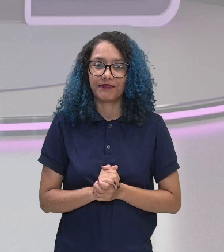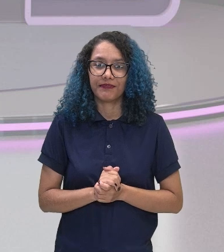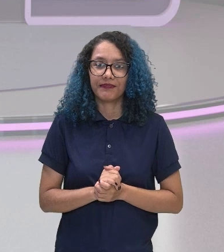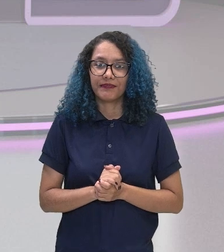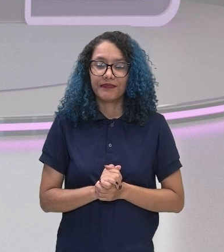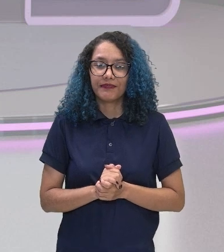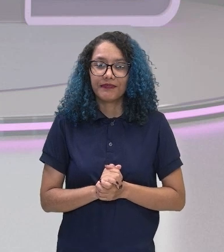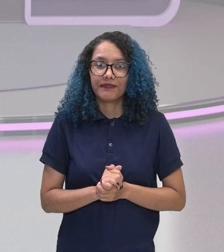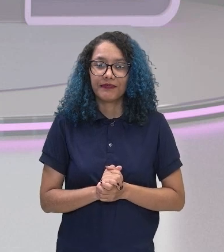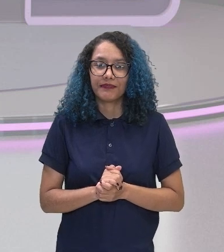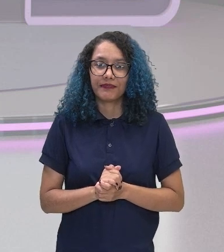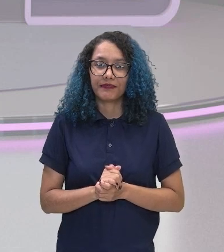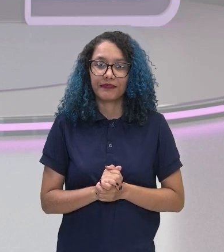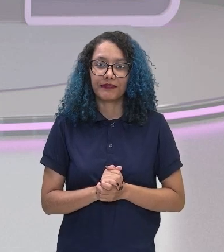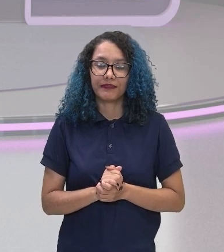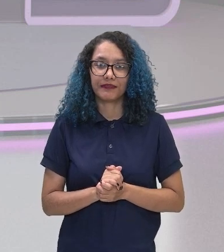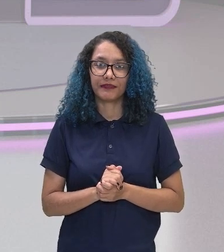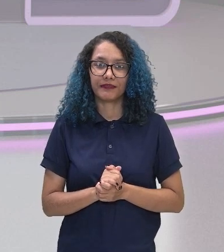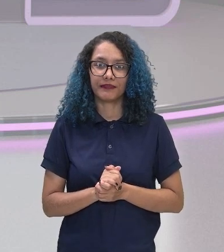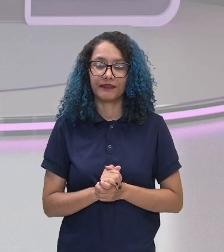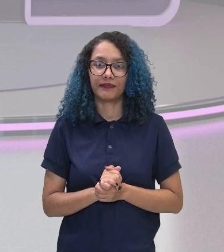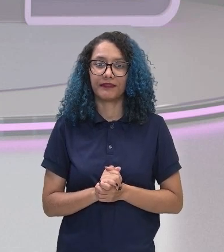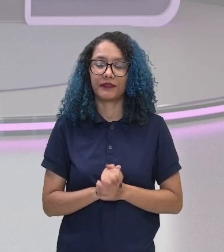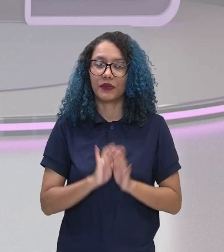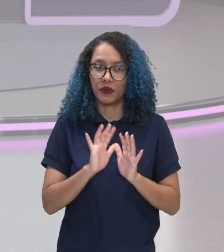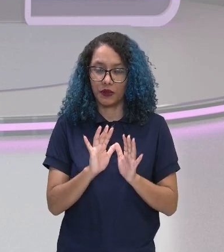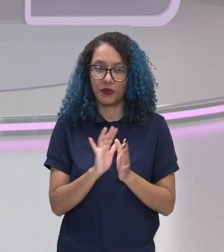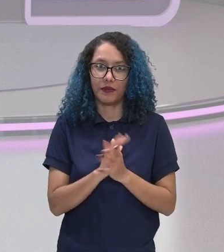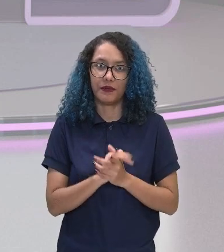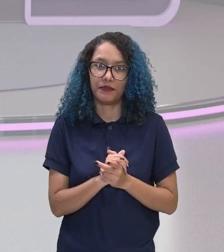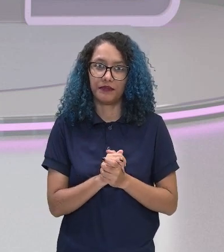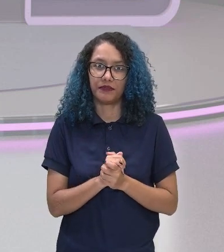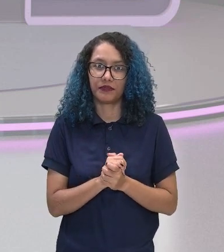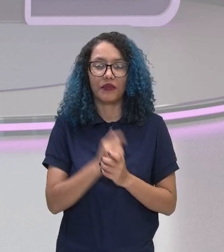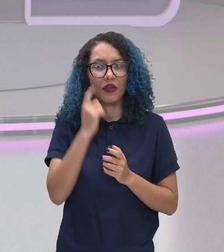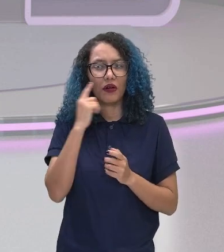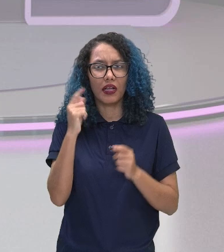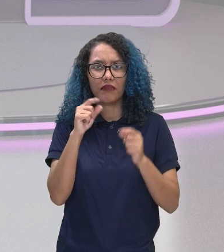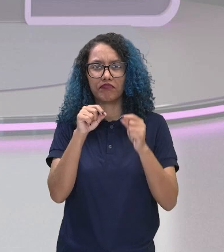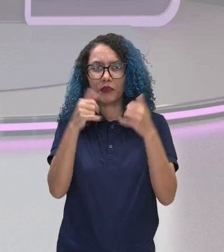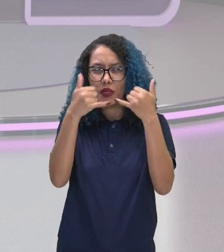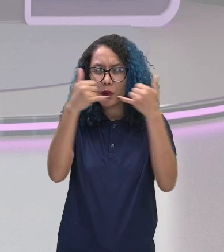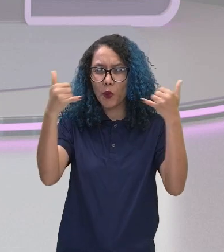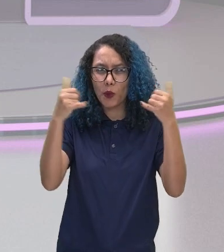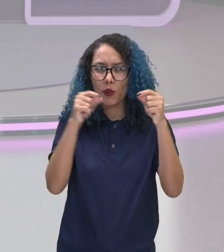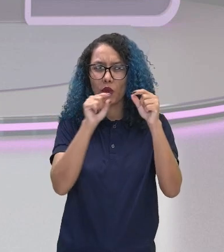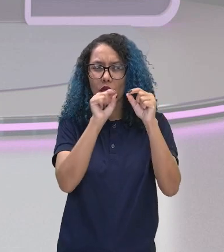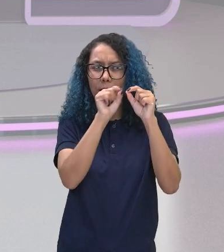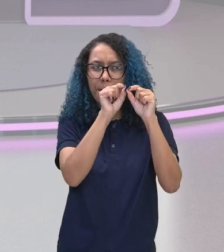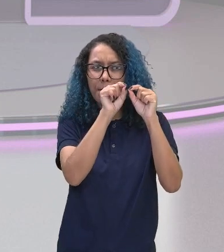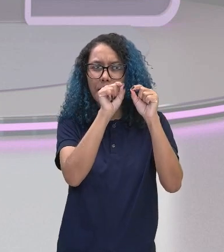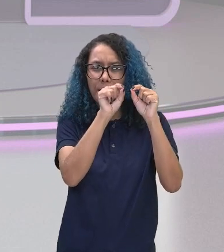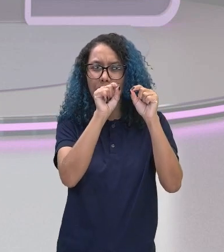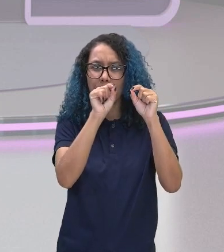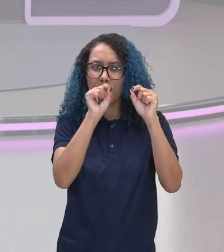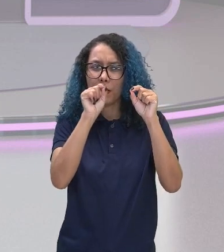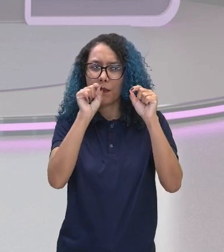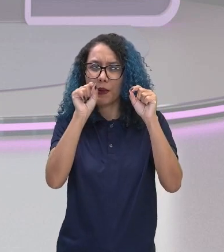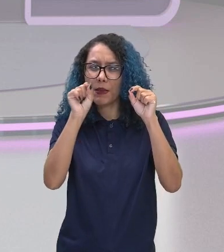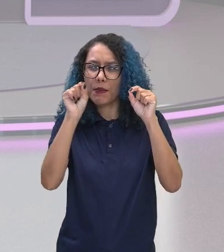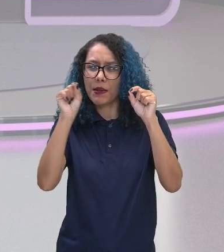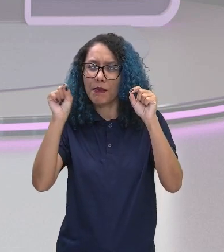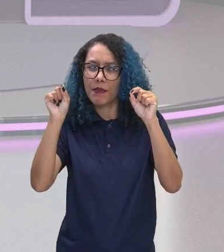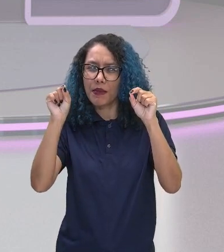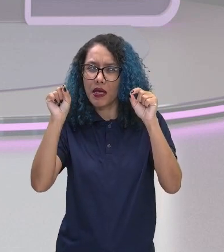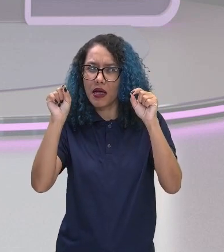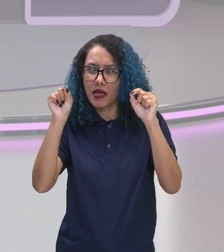legal? Então, olha só o que nós temos aqui. Olha a linha pontilhada que nós temos aqui no meio do círculo.